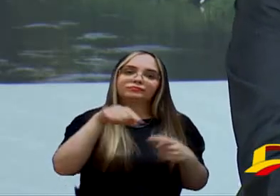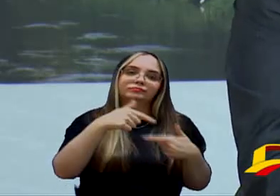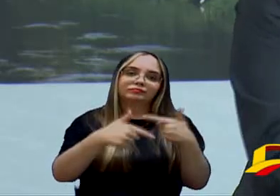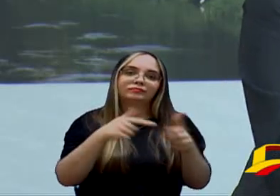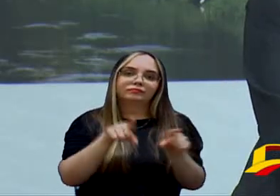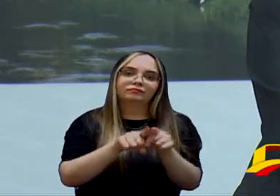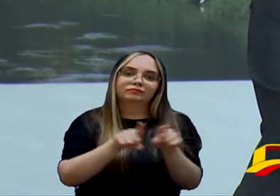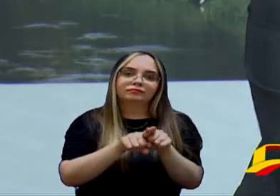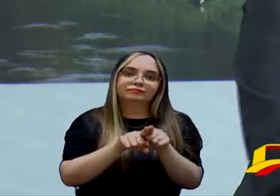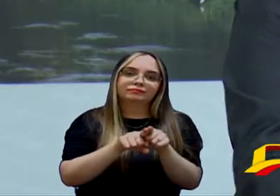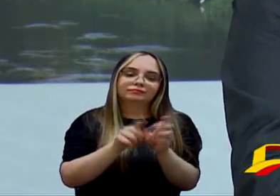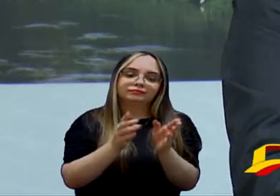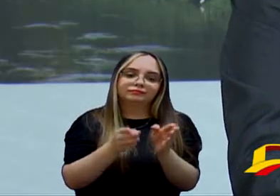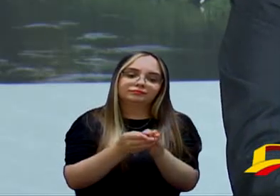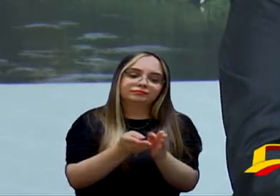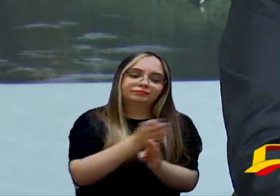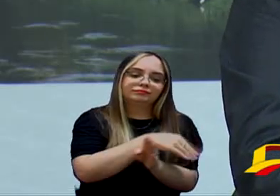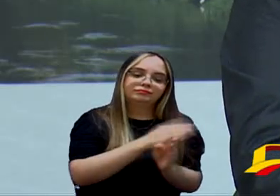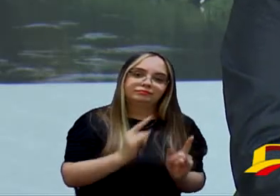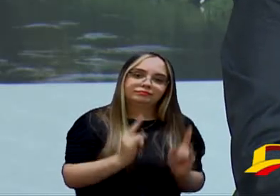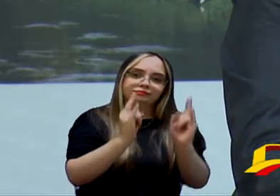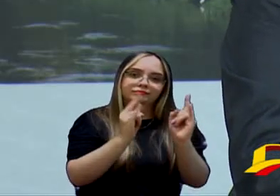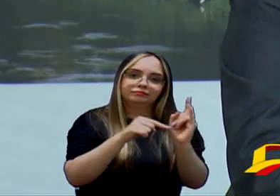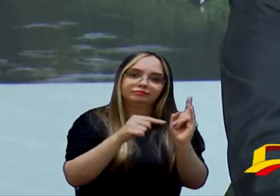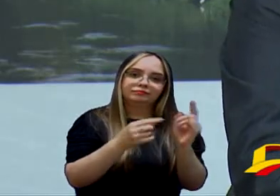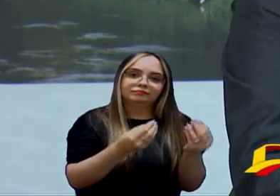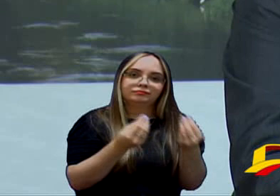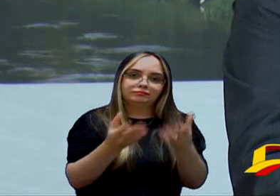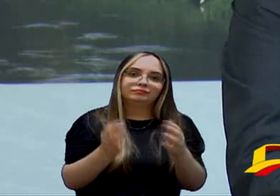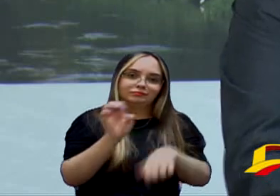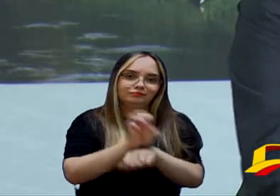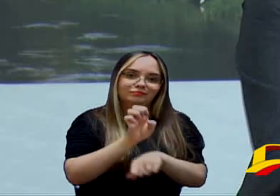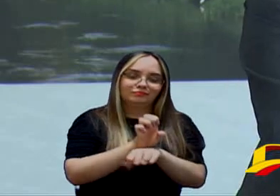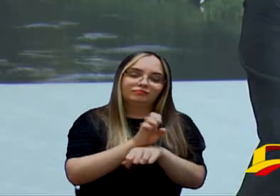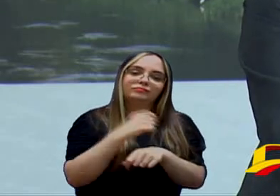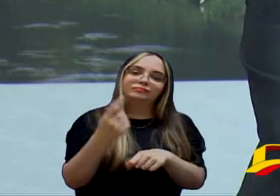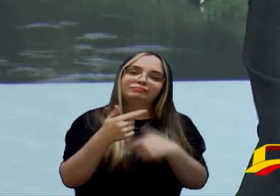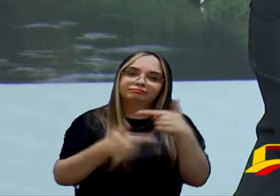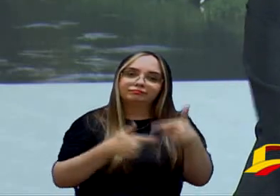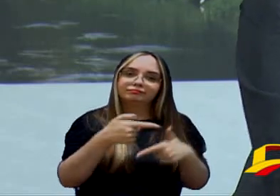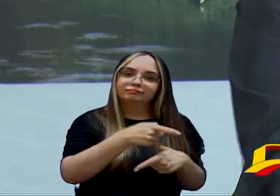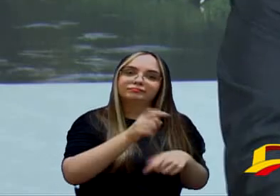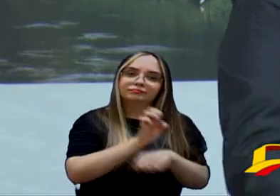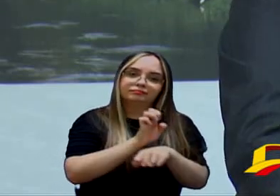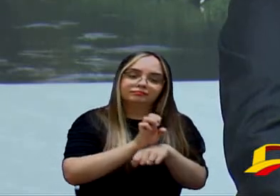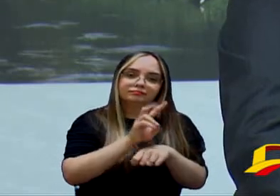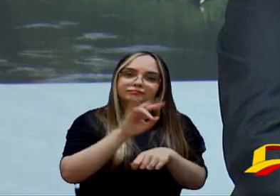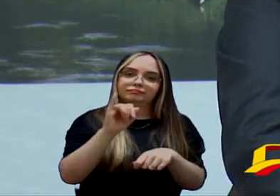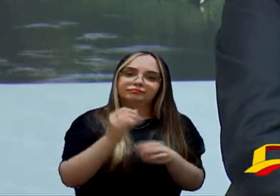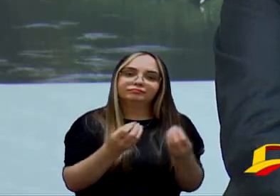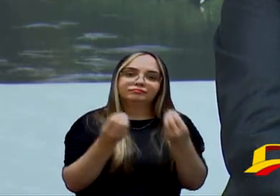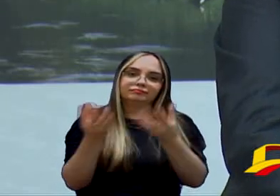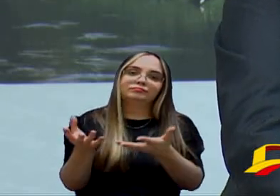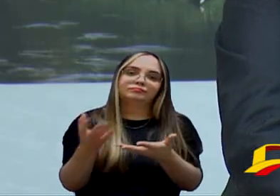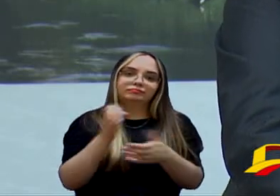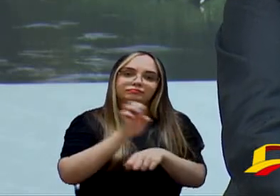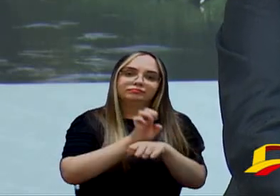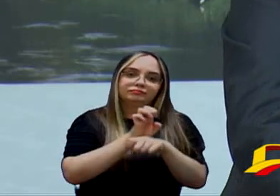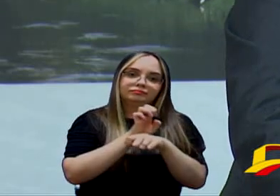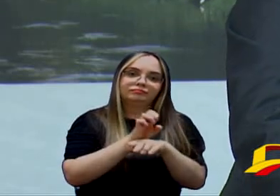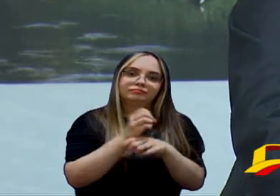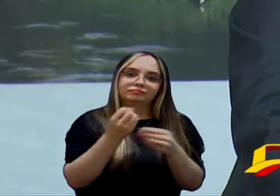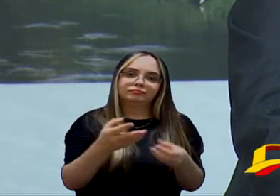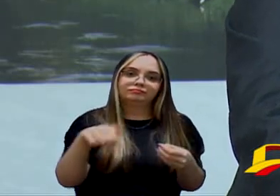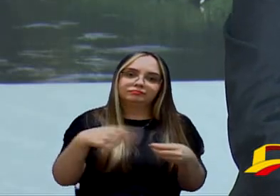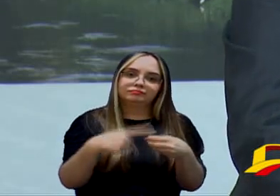pela lateral dela que é um prédio que é cedido pelo Estado estamos trabalhando para esse prédio seja doado do estado para